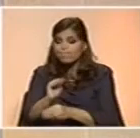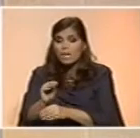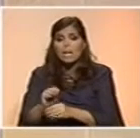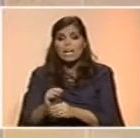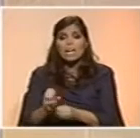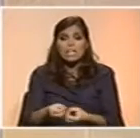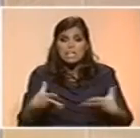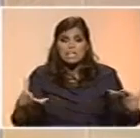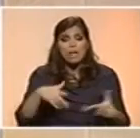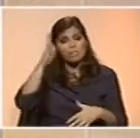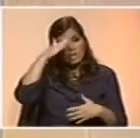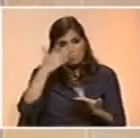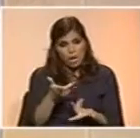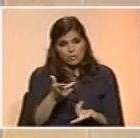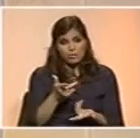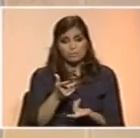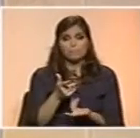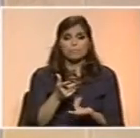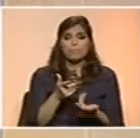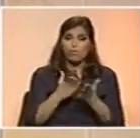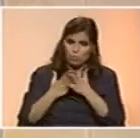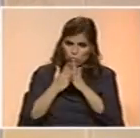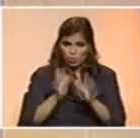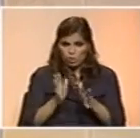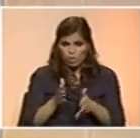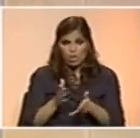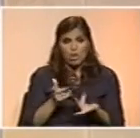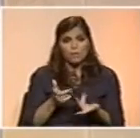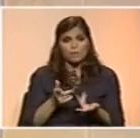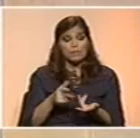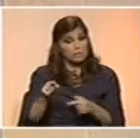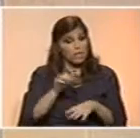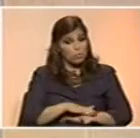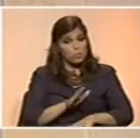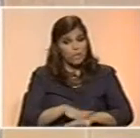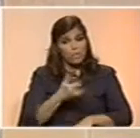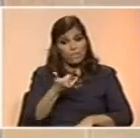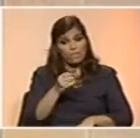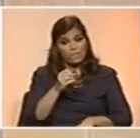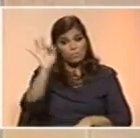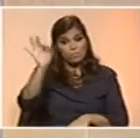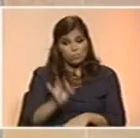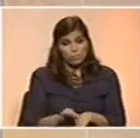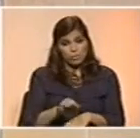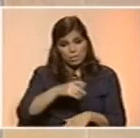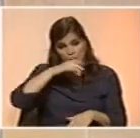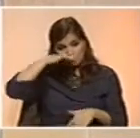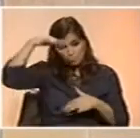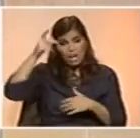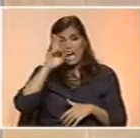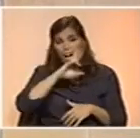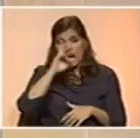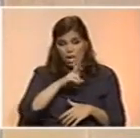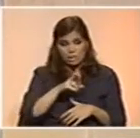constatou-se, isto foi as próprias Nações Unidas fizeram esse estudo, que a pecuária é responsável por 20% das emissões de gases com efeito de estufa. Portanto,